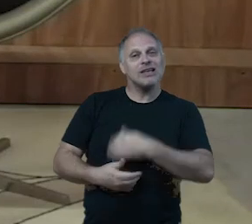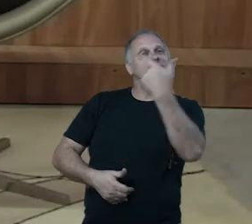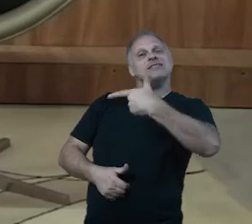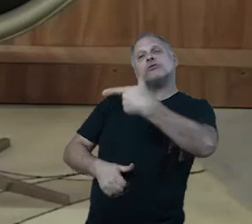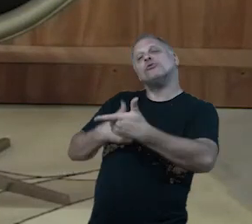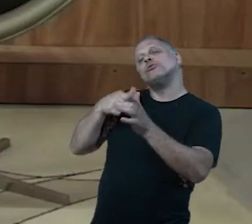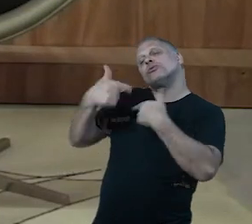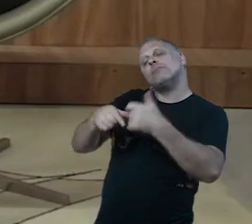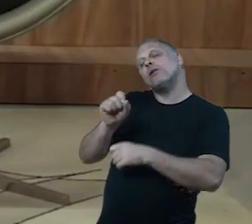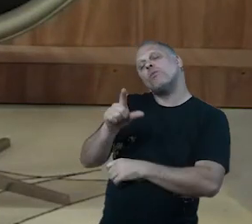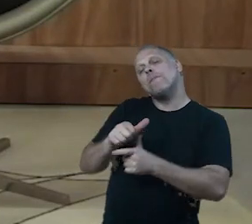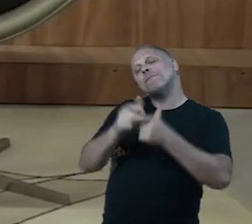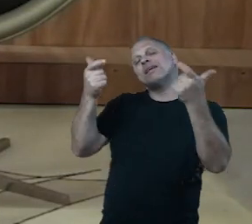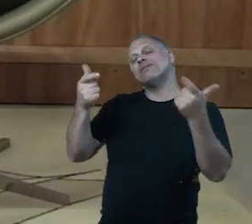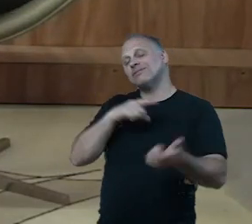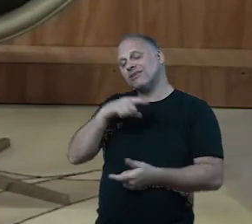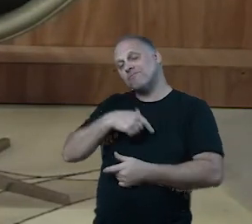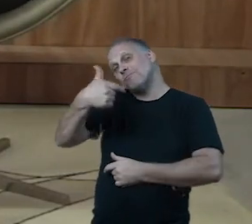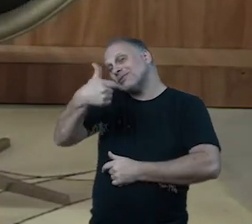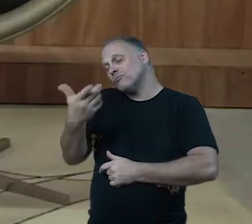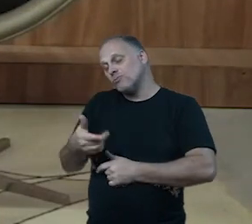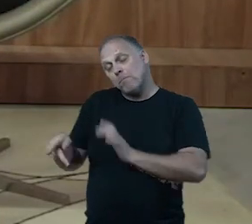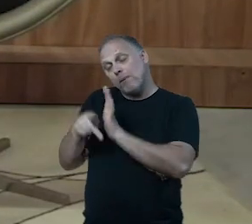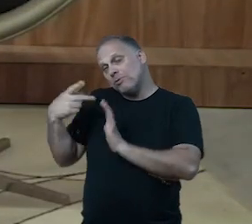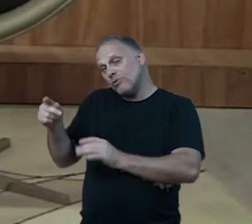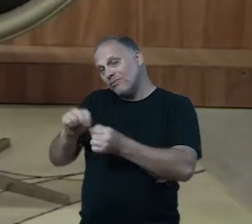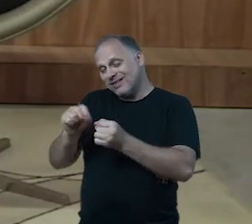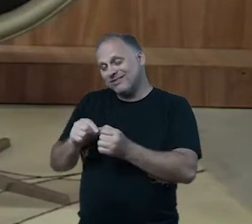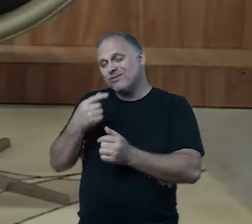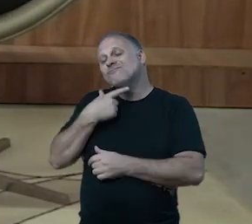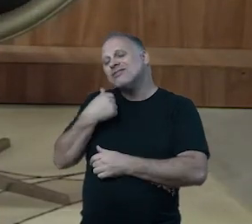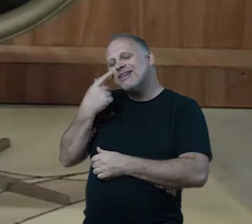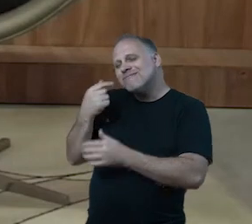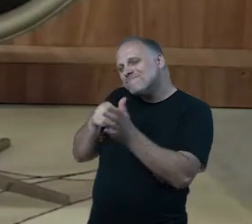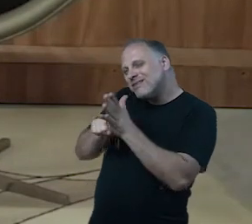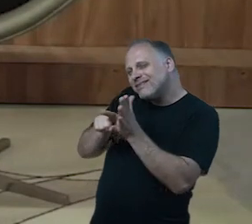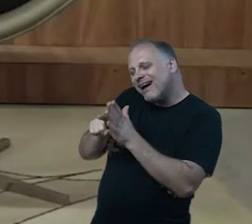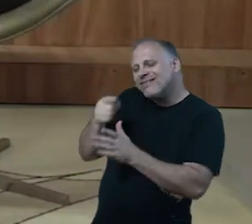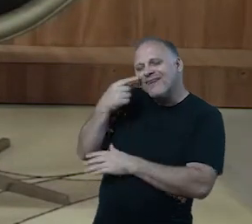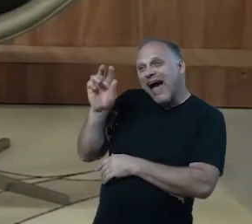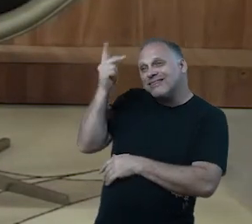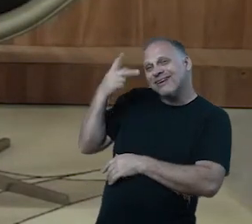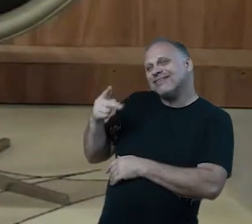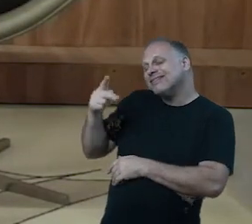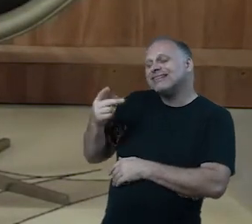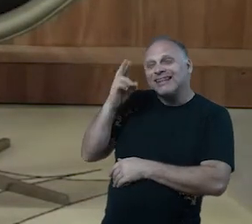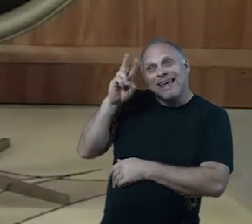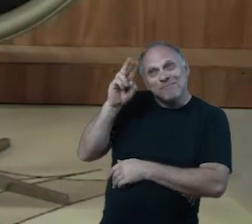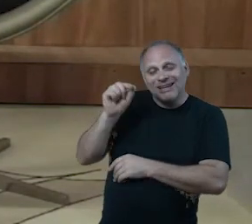Segundo trabalho, qual foi o maior trabalho, assim, ou por conta própria? Eu gosto sempre de pegar e resgatar a história Nossa. De